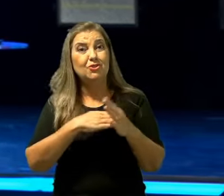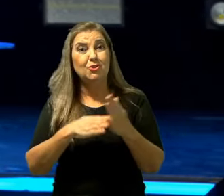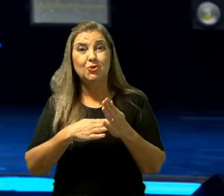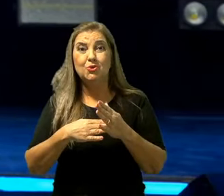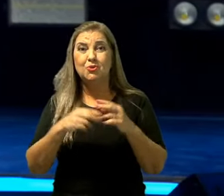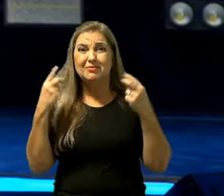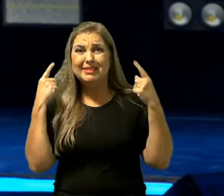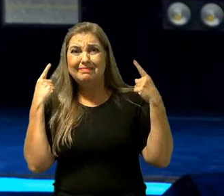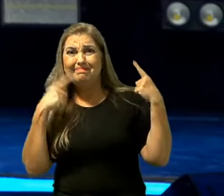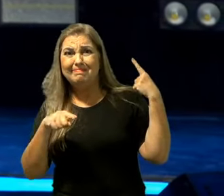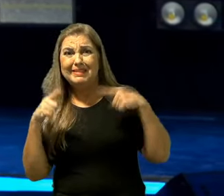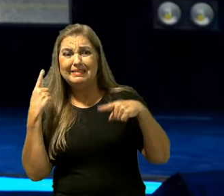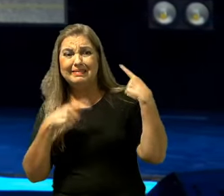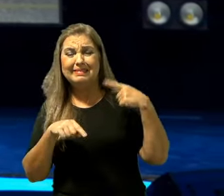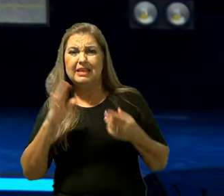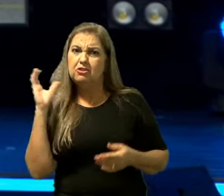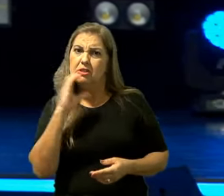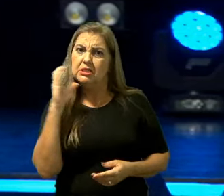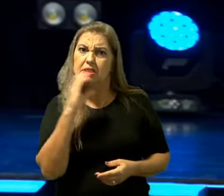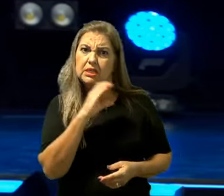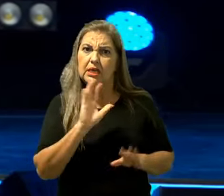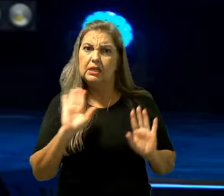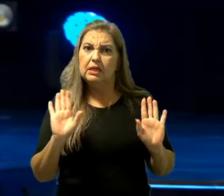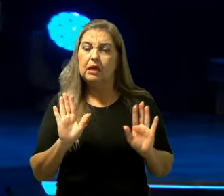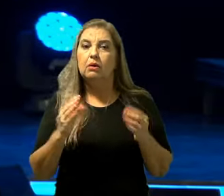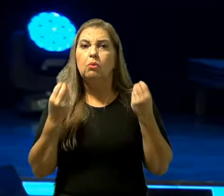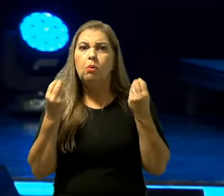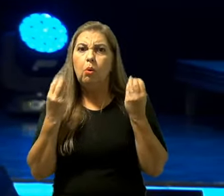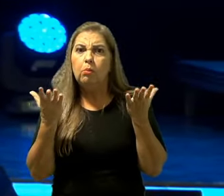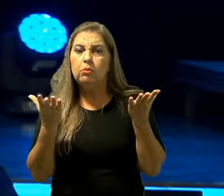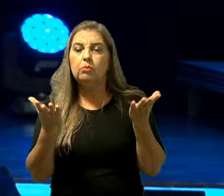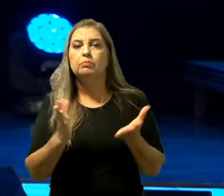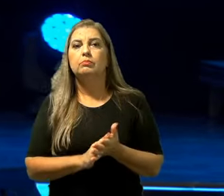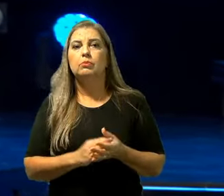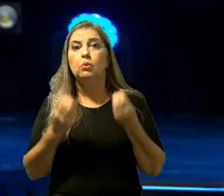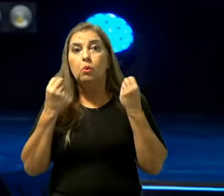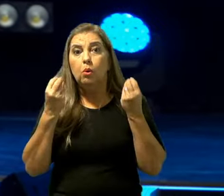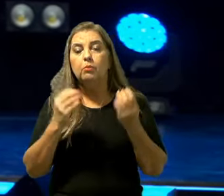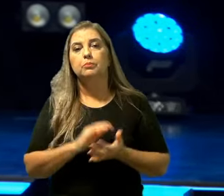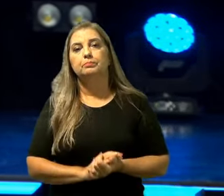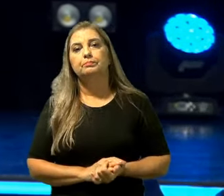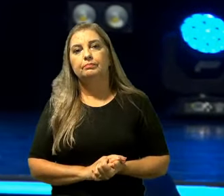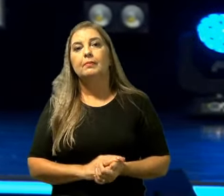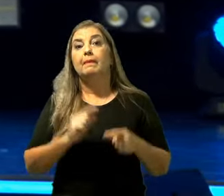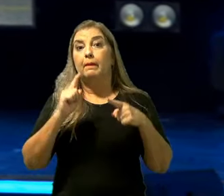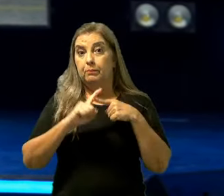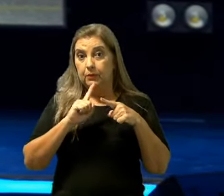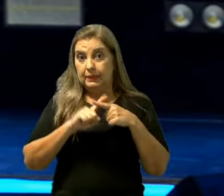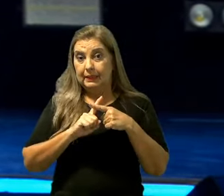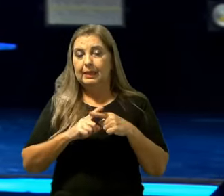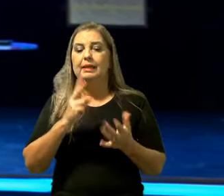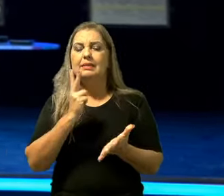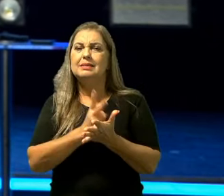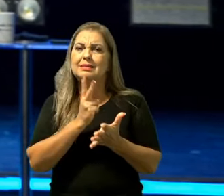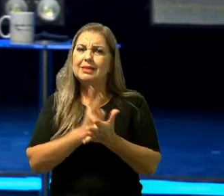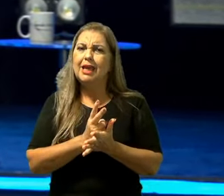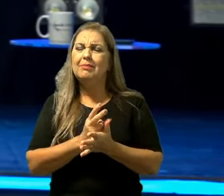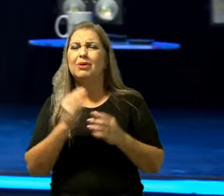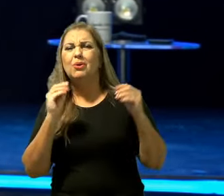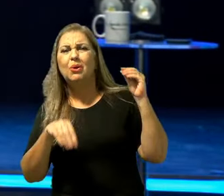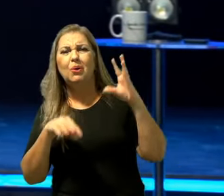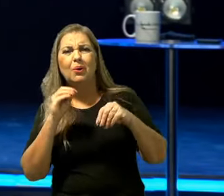te acelerar. Pastor, mas a conta não fecha. Como assim ele vai tentar acelerar? É porque ele sempre vai colocar